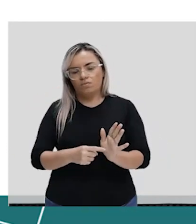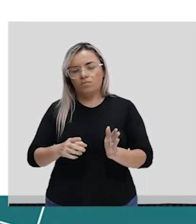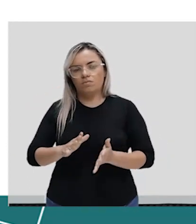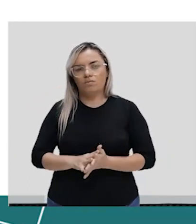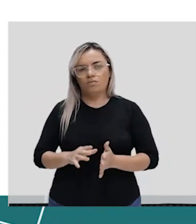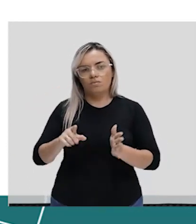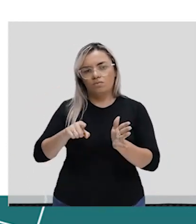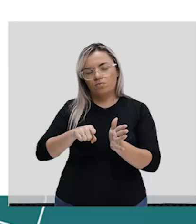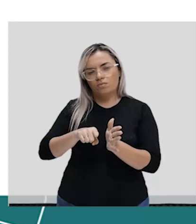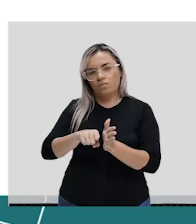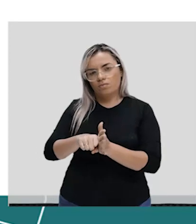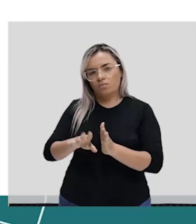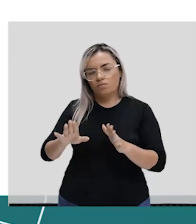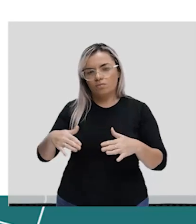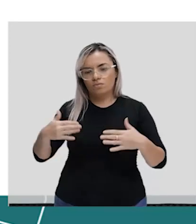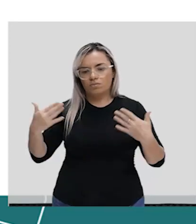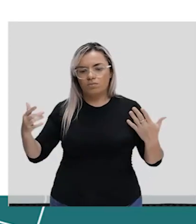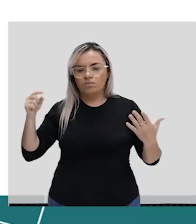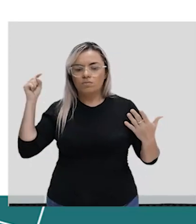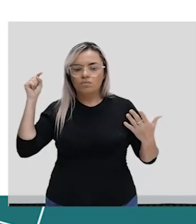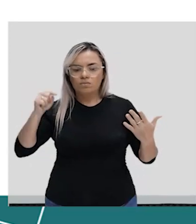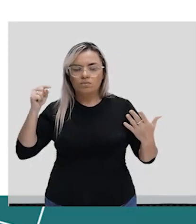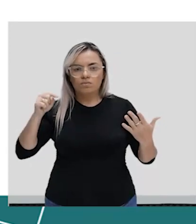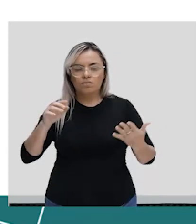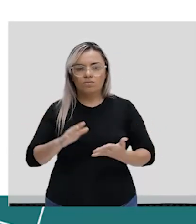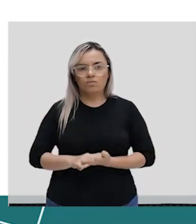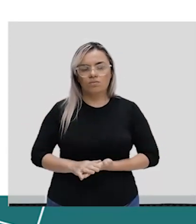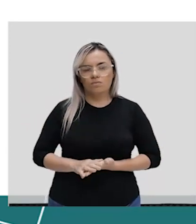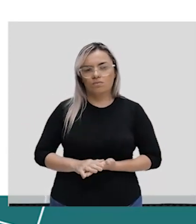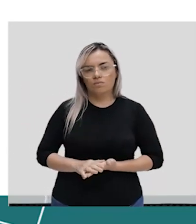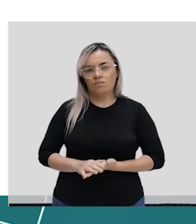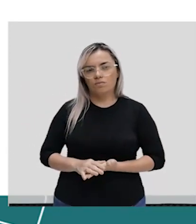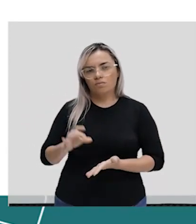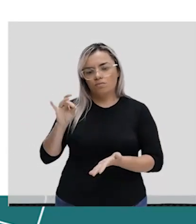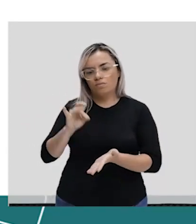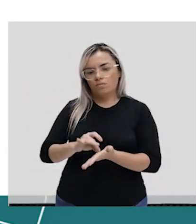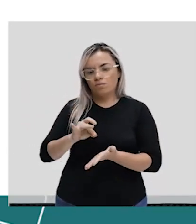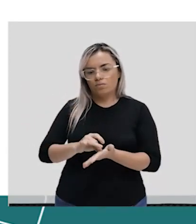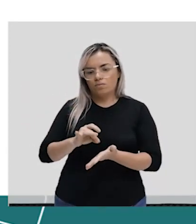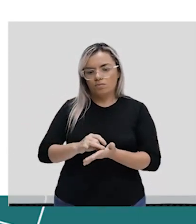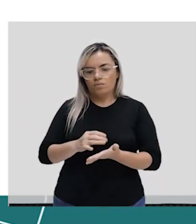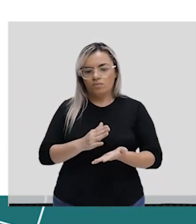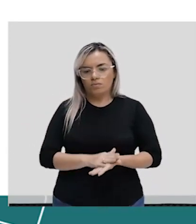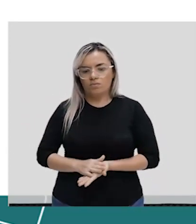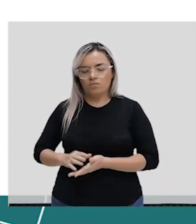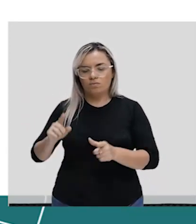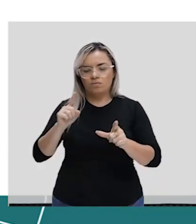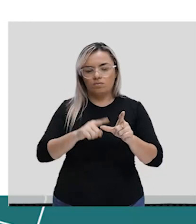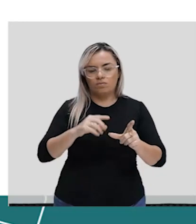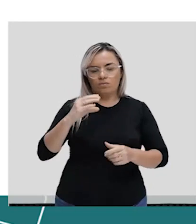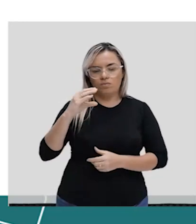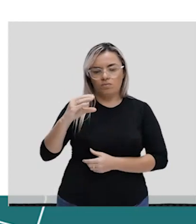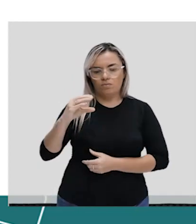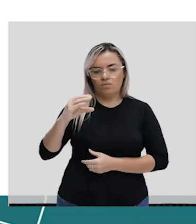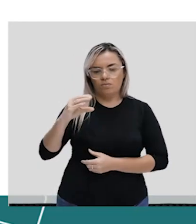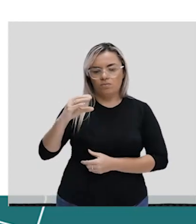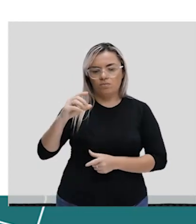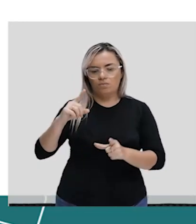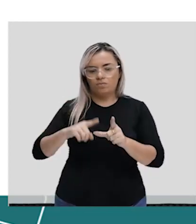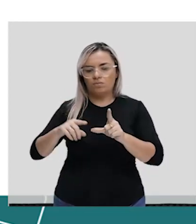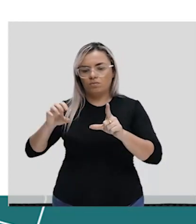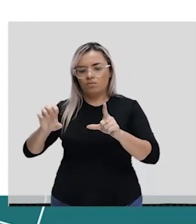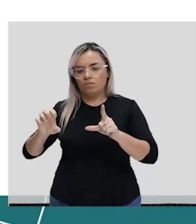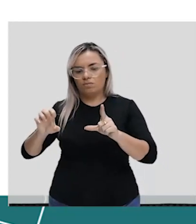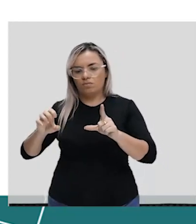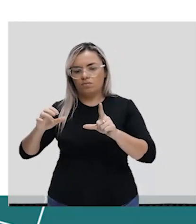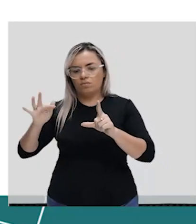perguntou em quais dos itens as sentenças são verdadeiras, até então nós temos letra C, letra E